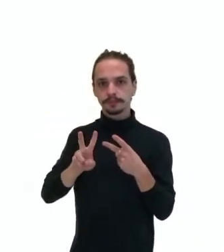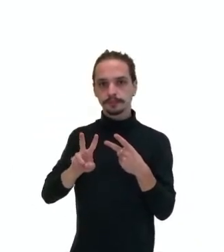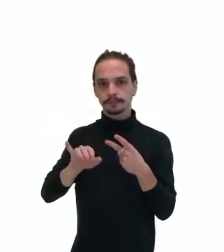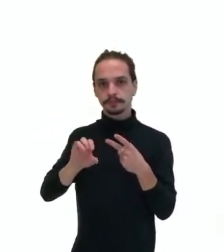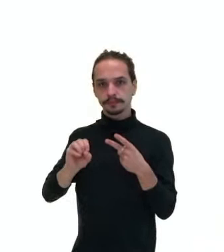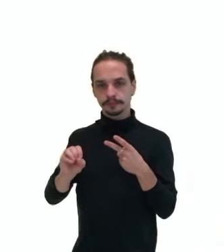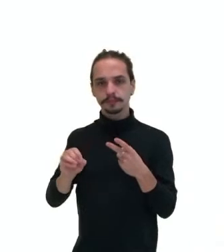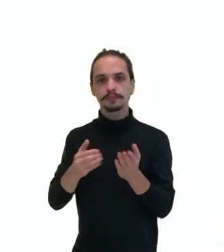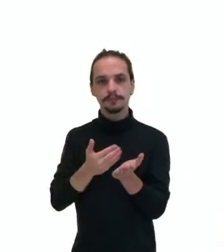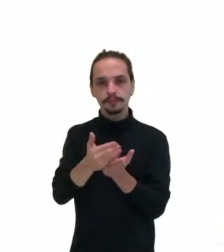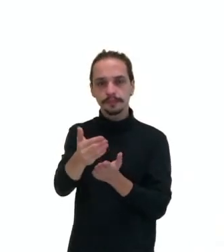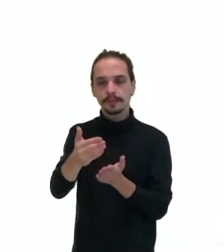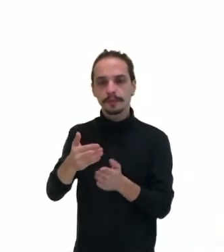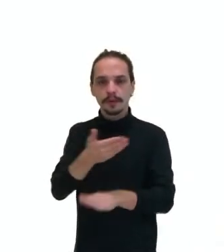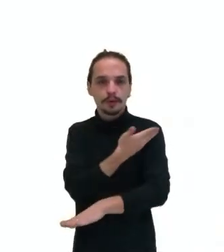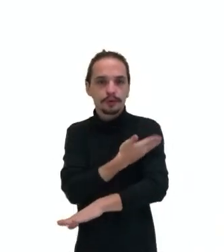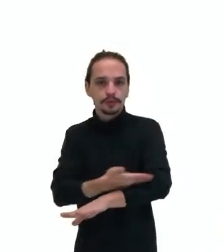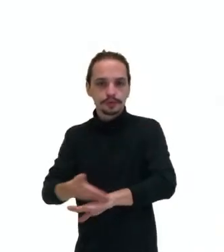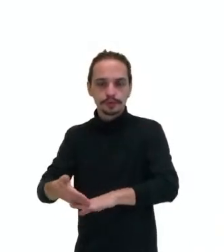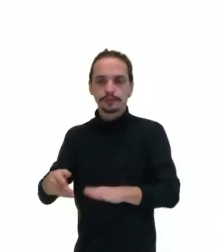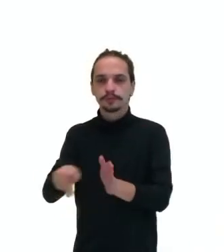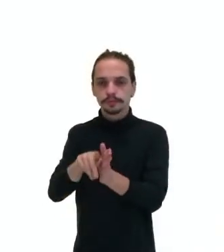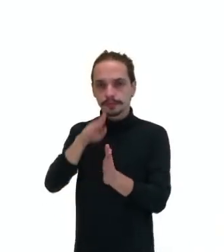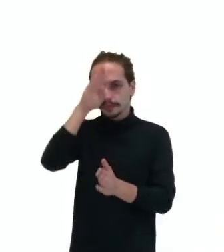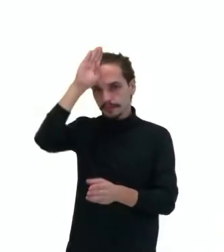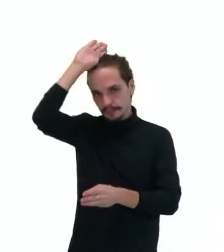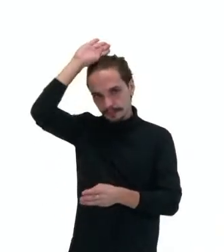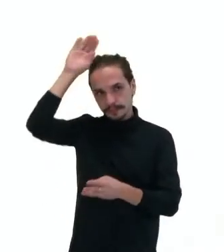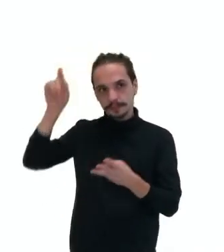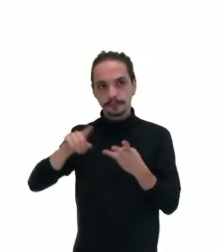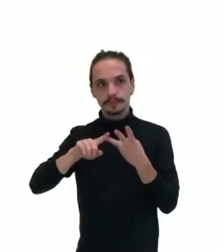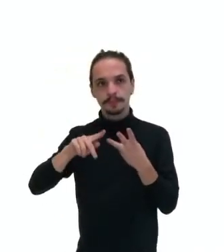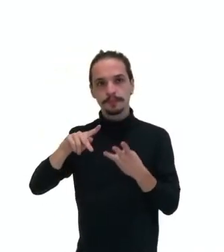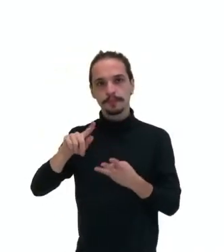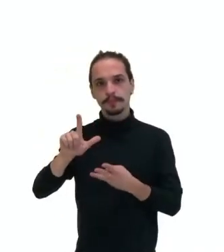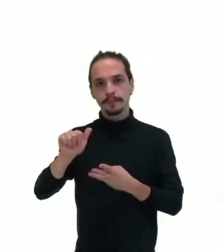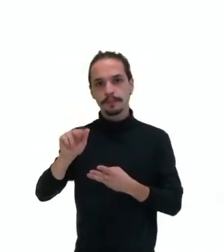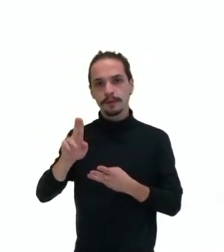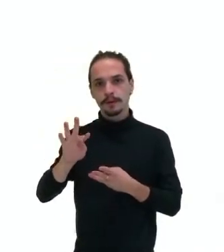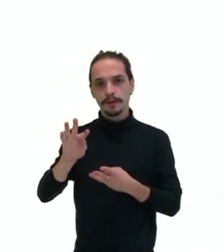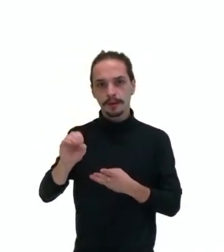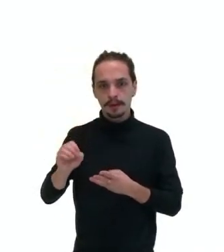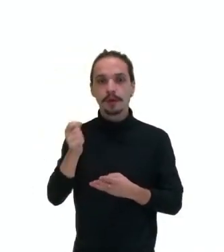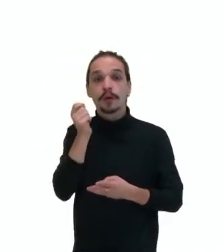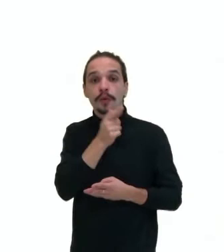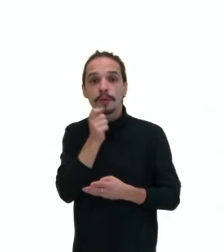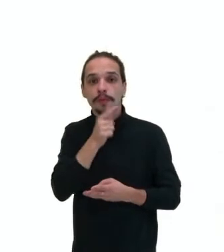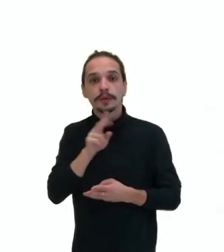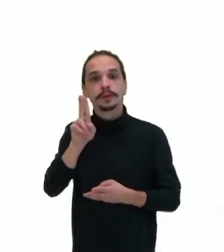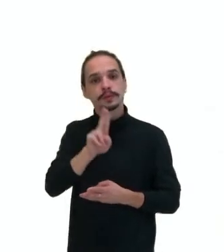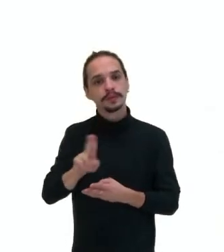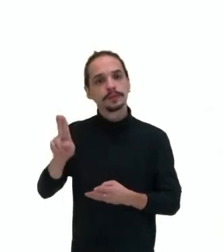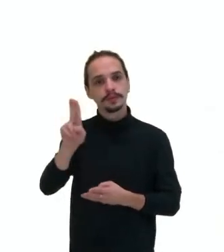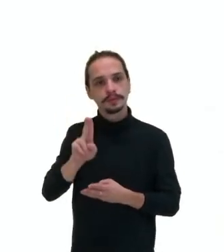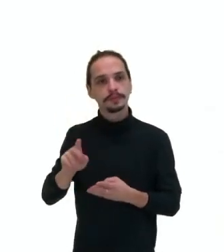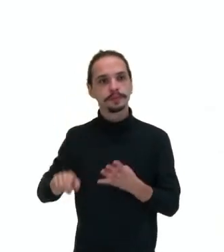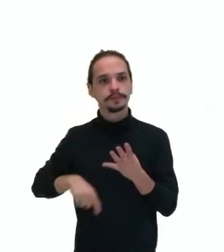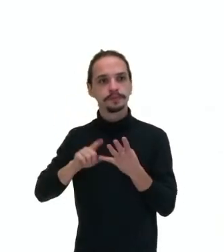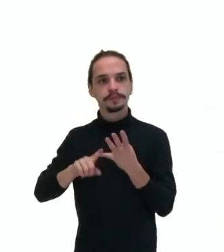peças gregas. Plauto, comediante que reforçou as características típicas romanas em suas peças.